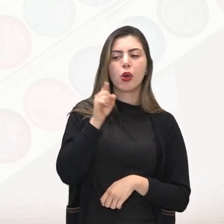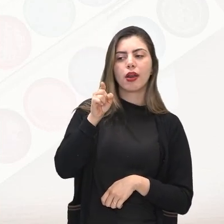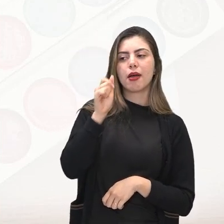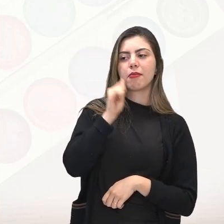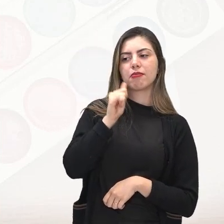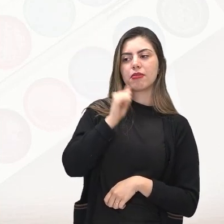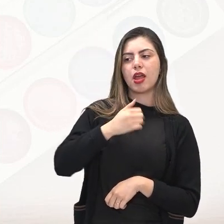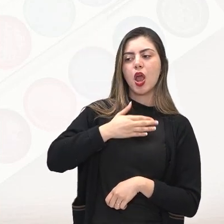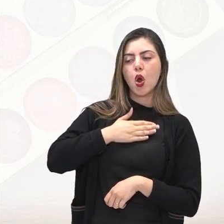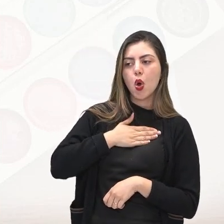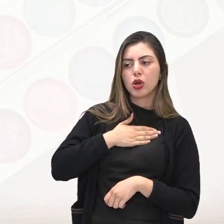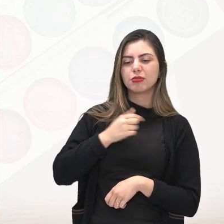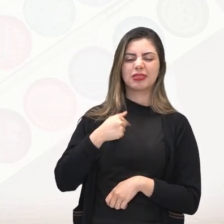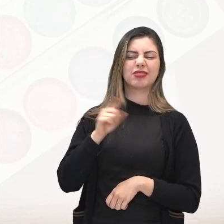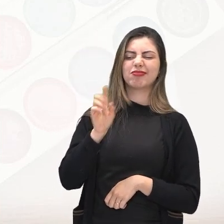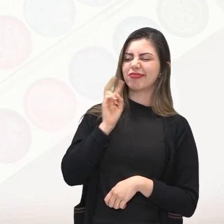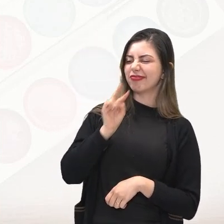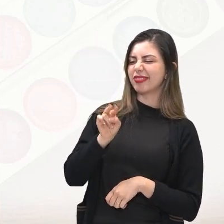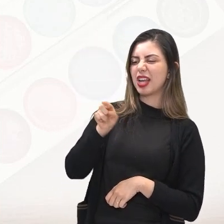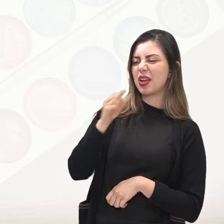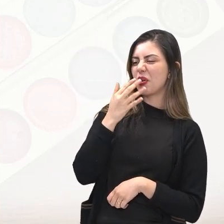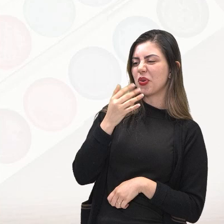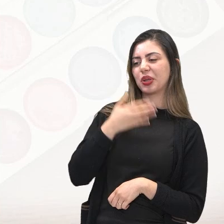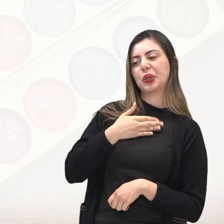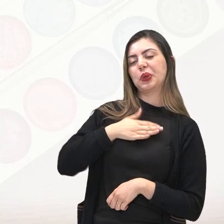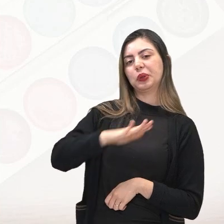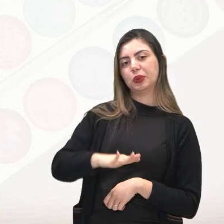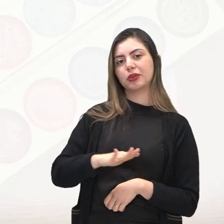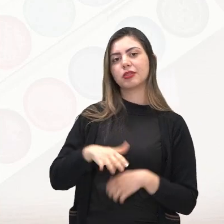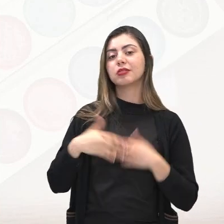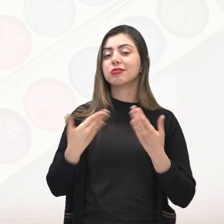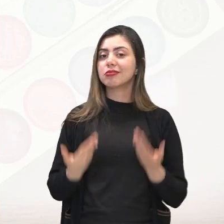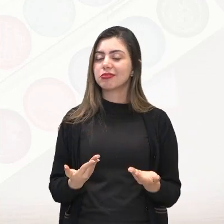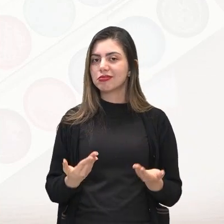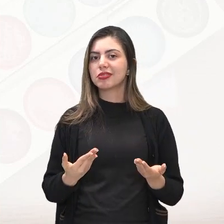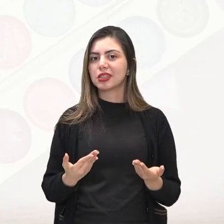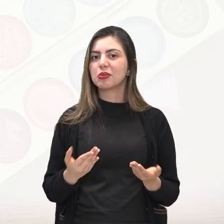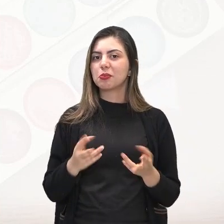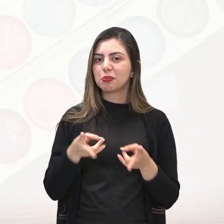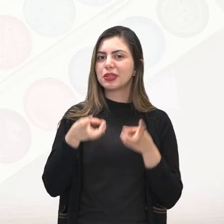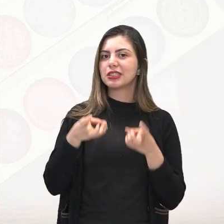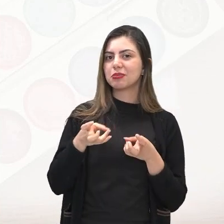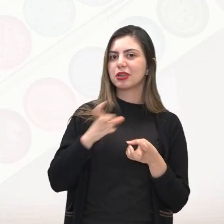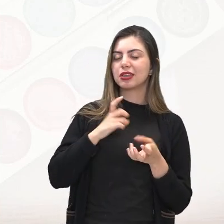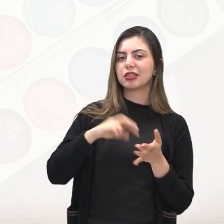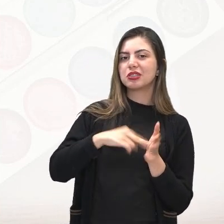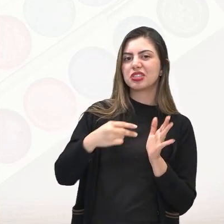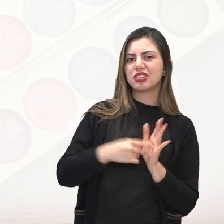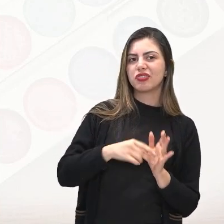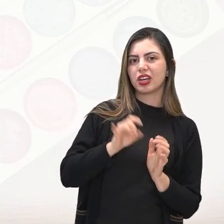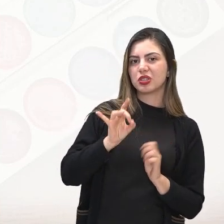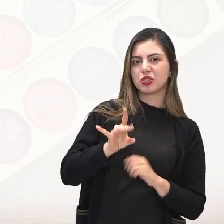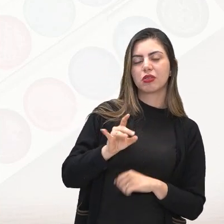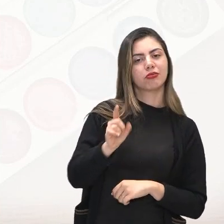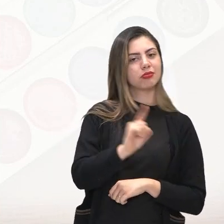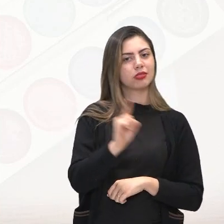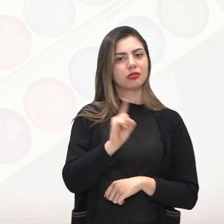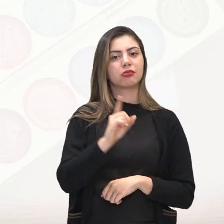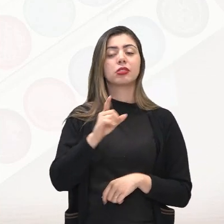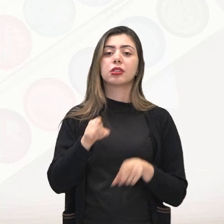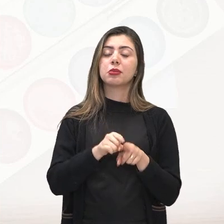gosta, quer dizer que ali tem muito mais do que apenas só o significado da cor. Tem uma